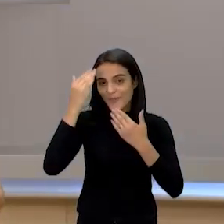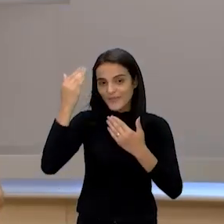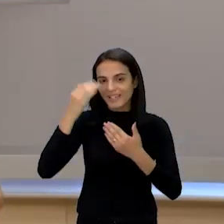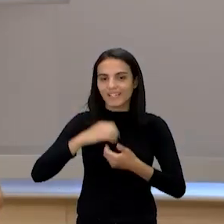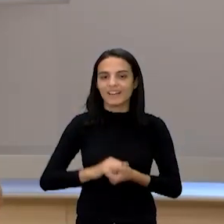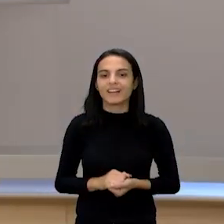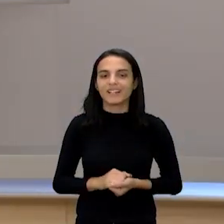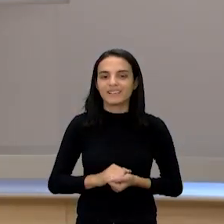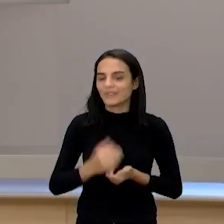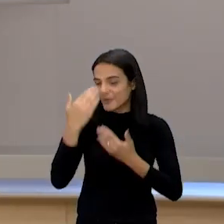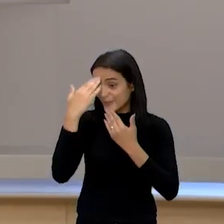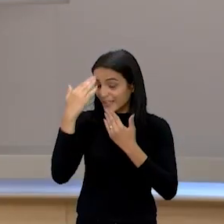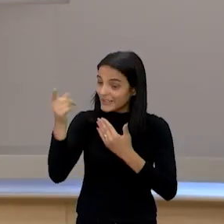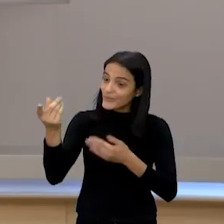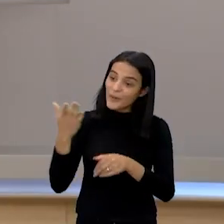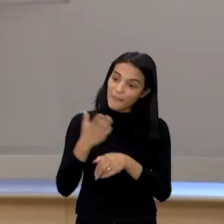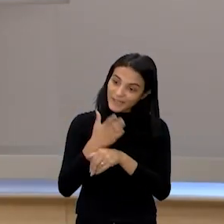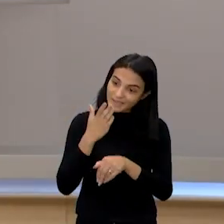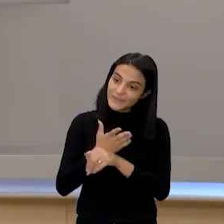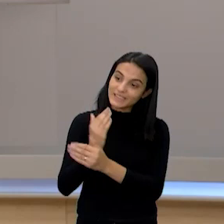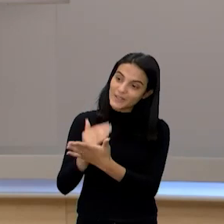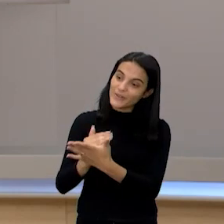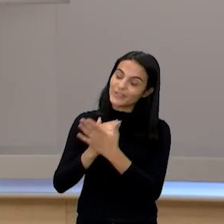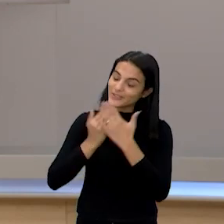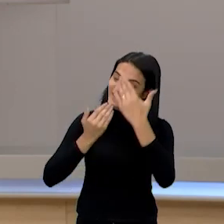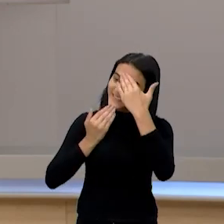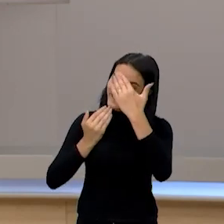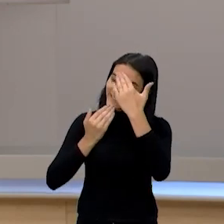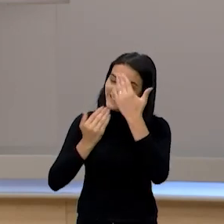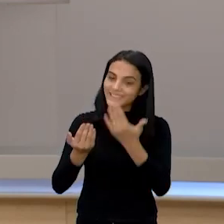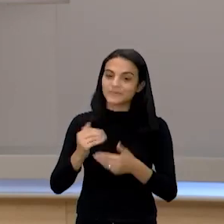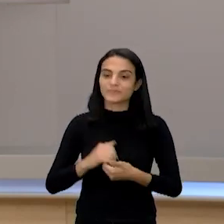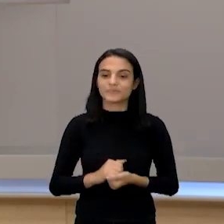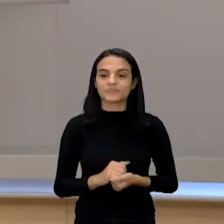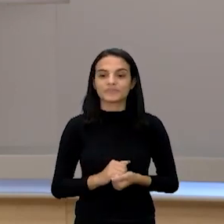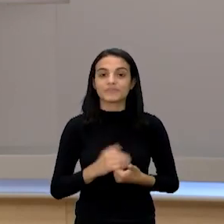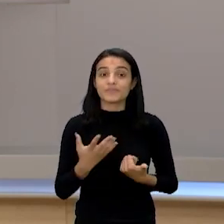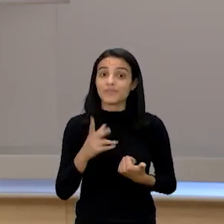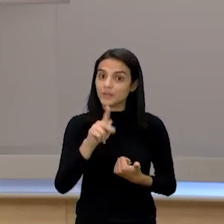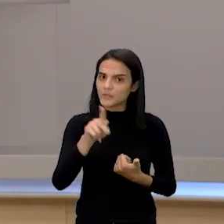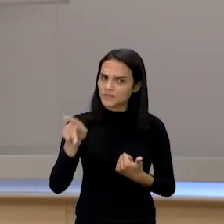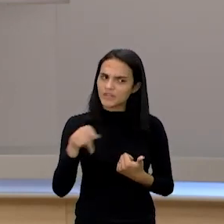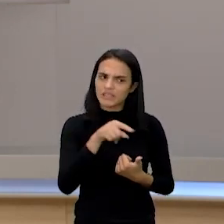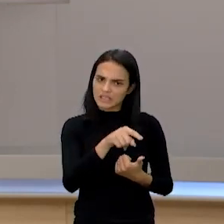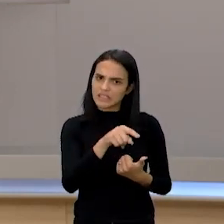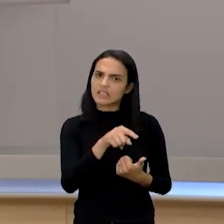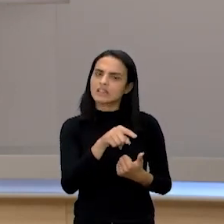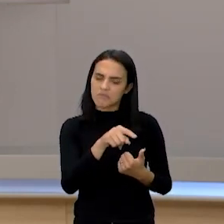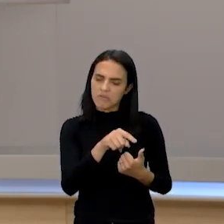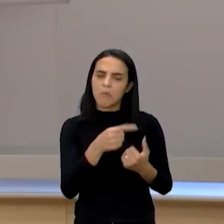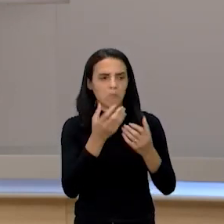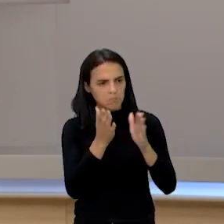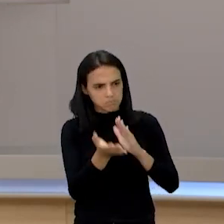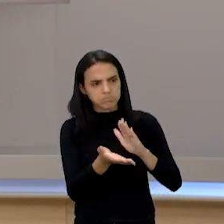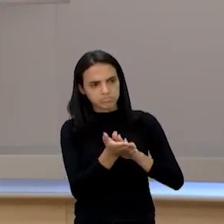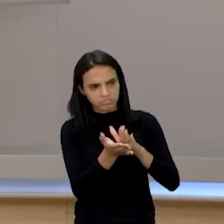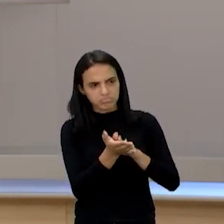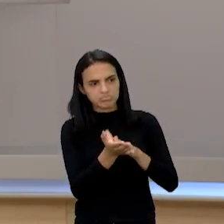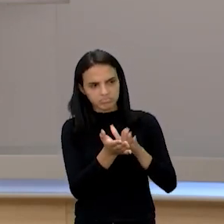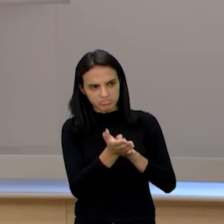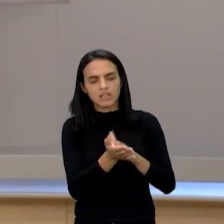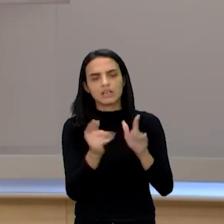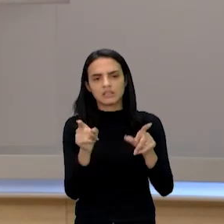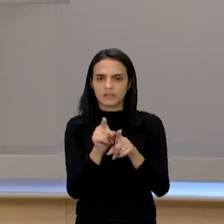Obrigado pela sua participação e contribuição. Os professores aqui no chat estão elogiando o seu depoimento e